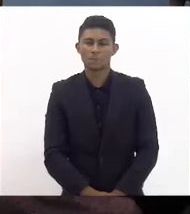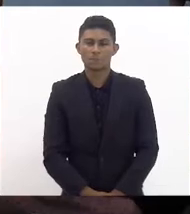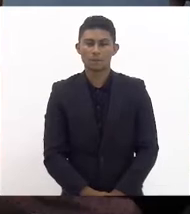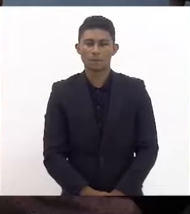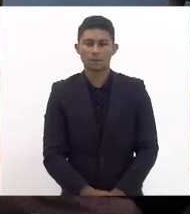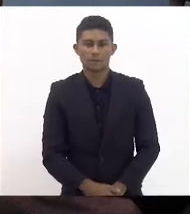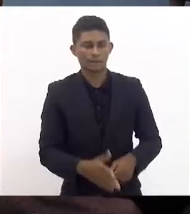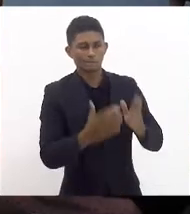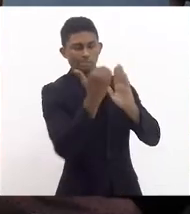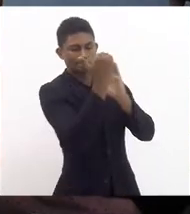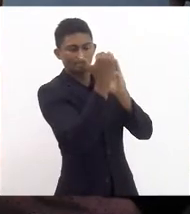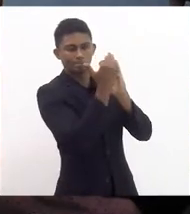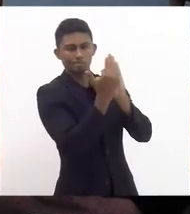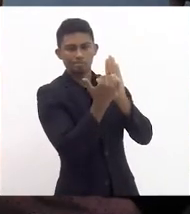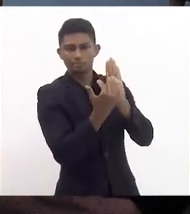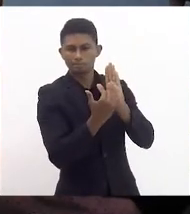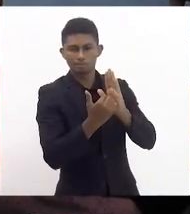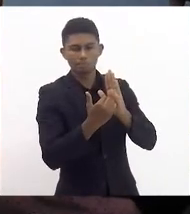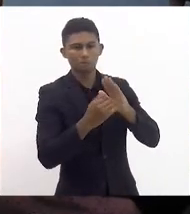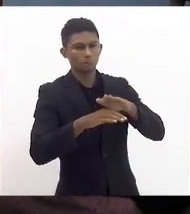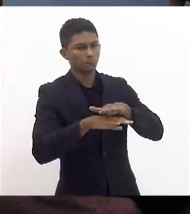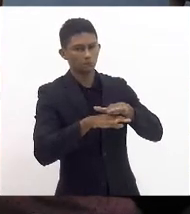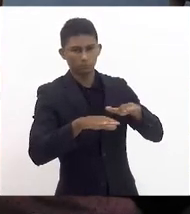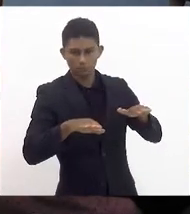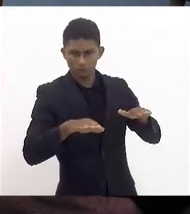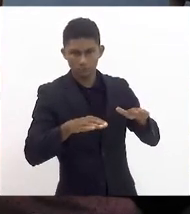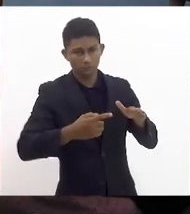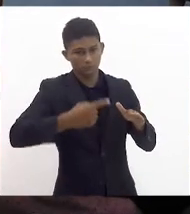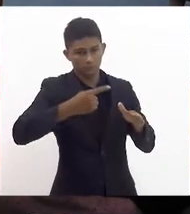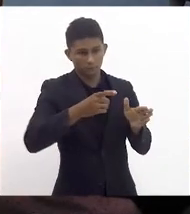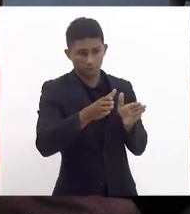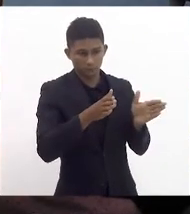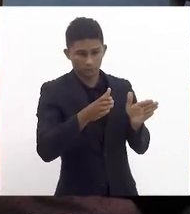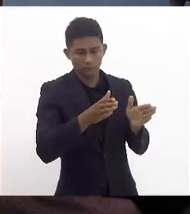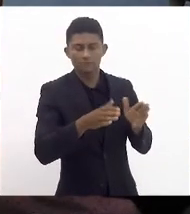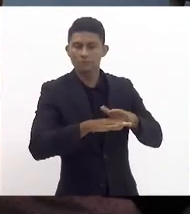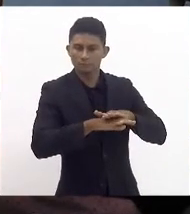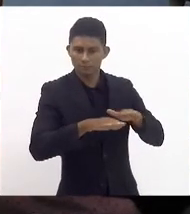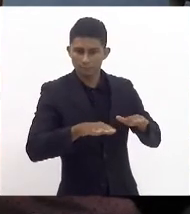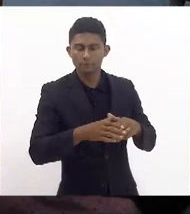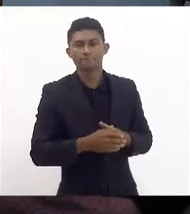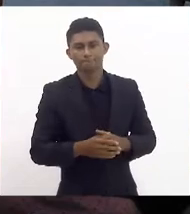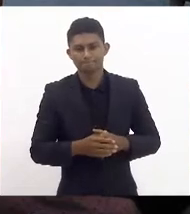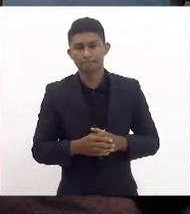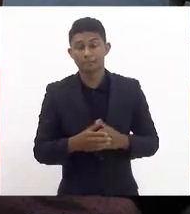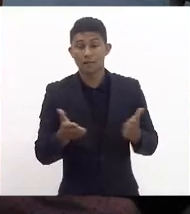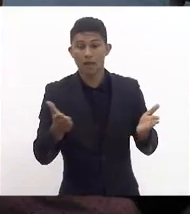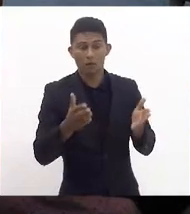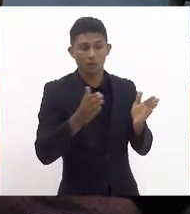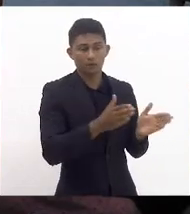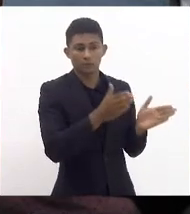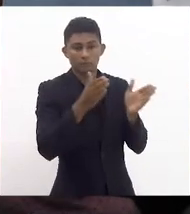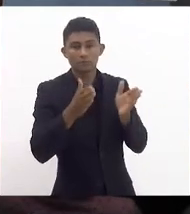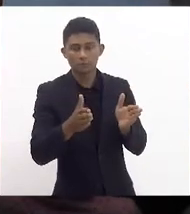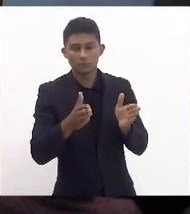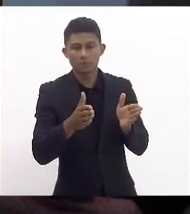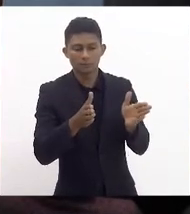Nada mais a tratar na primeira sessão extraordinária do dia, mesmo está encerrada. Passa-se ao expediente